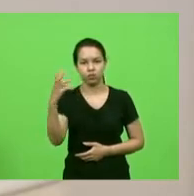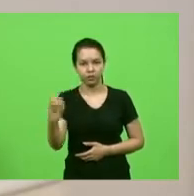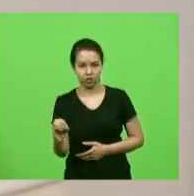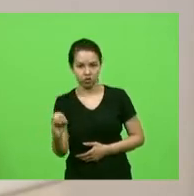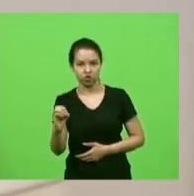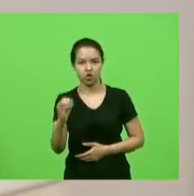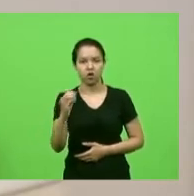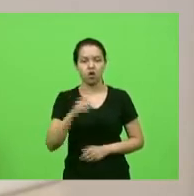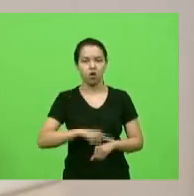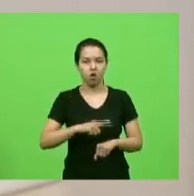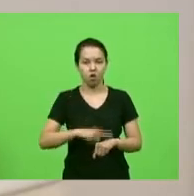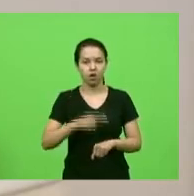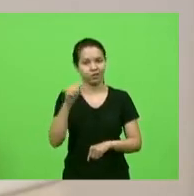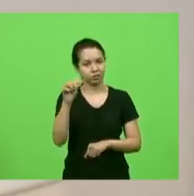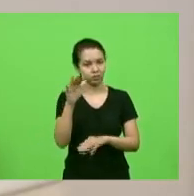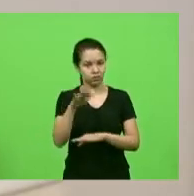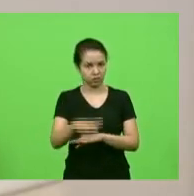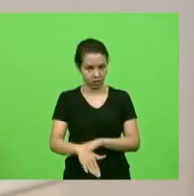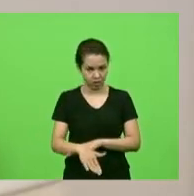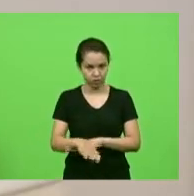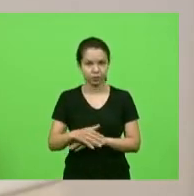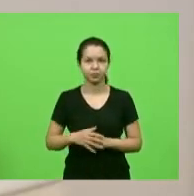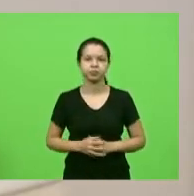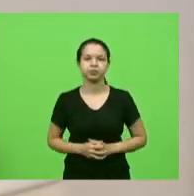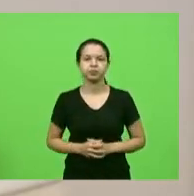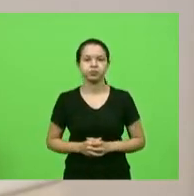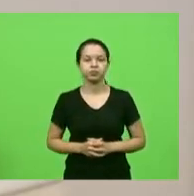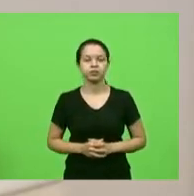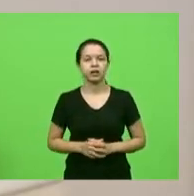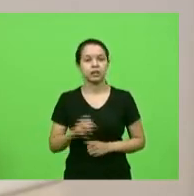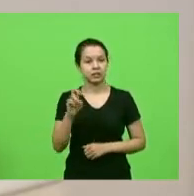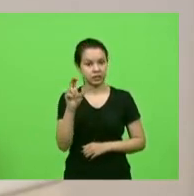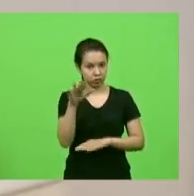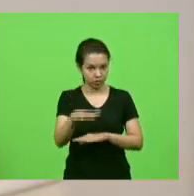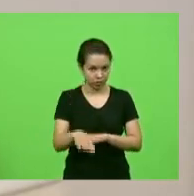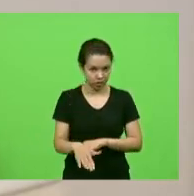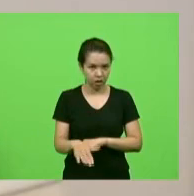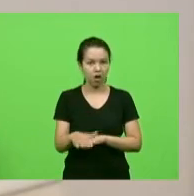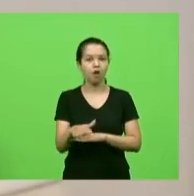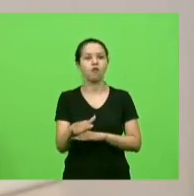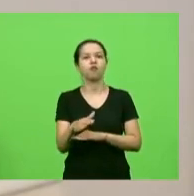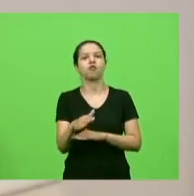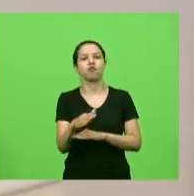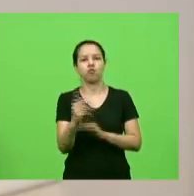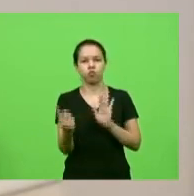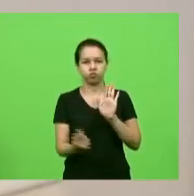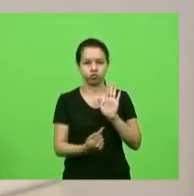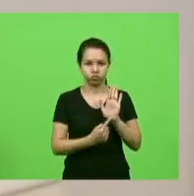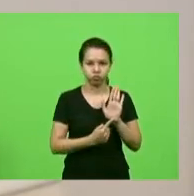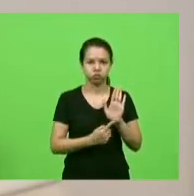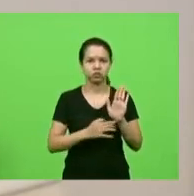17h17, foi autuado o processo administrativo da Secretaria do Estado da Saúde, número